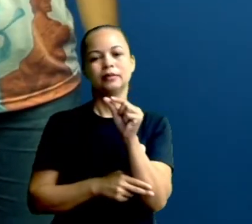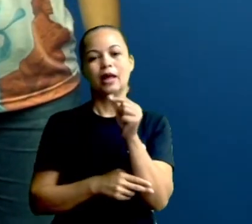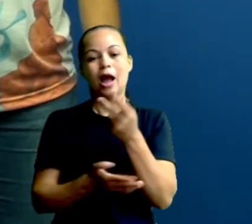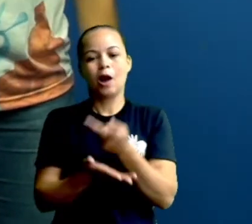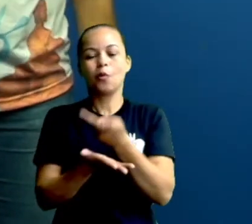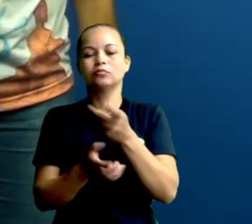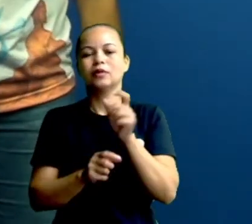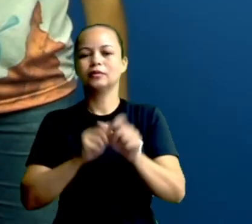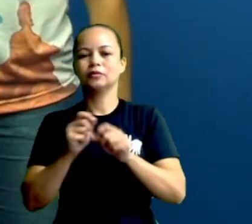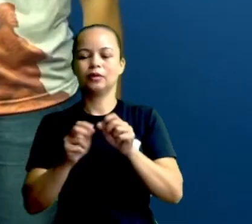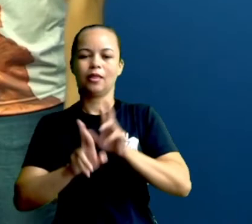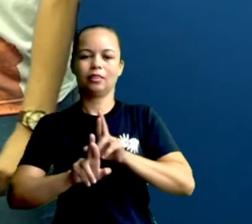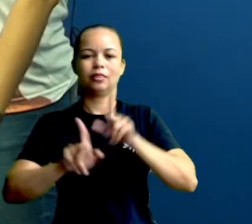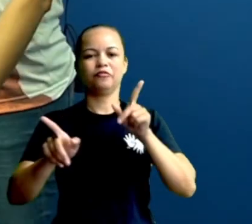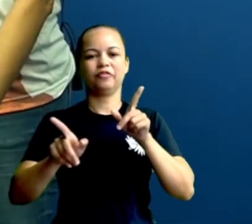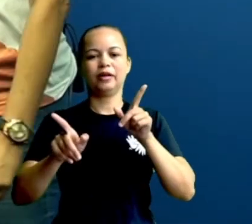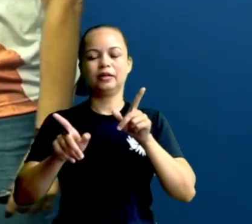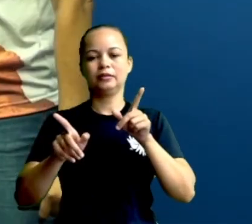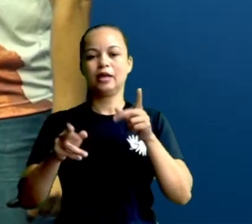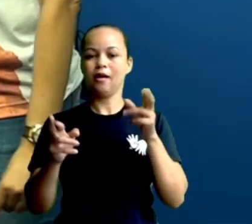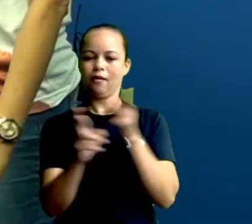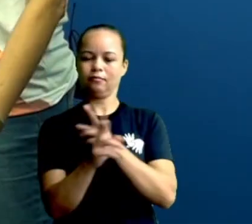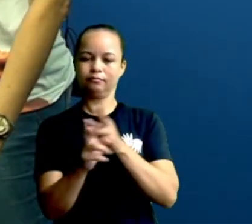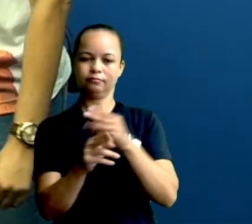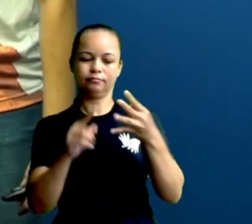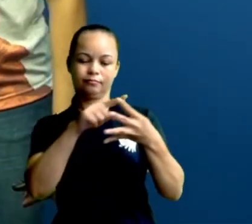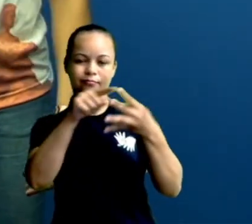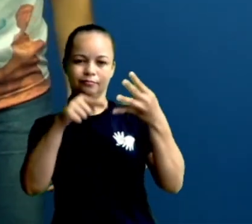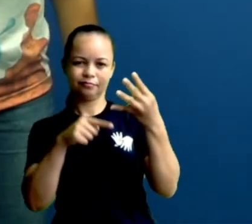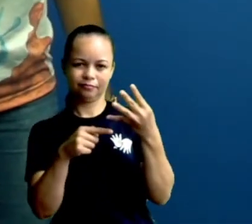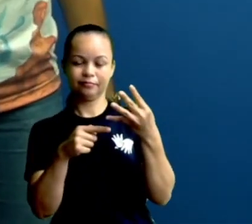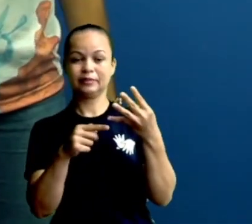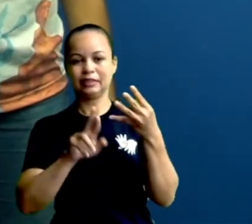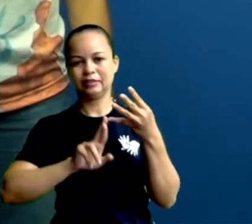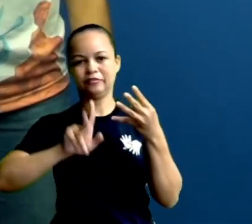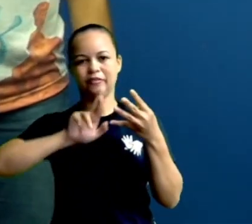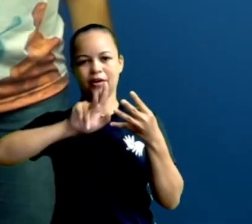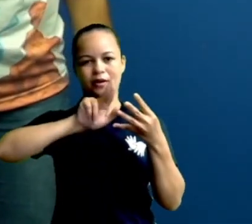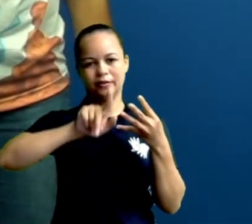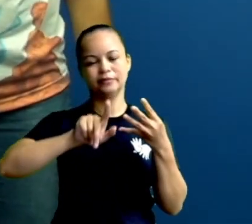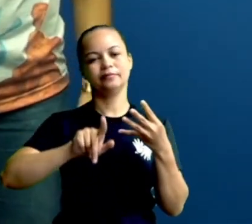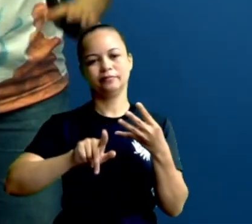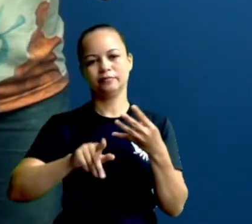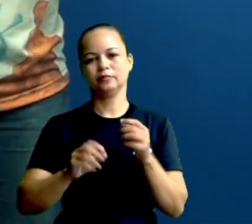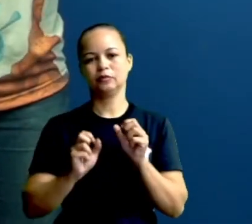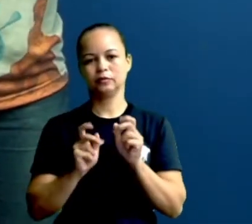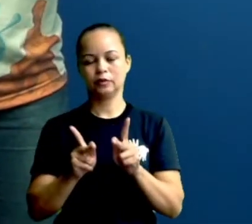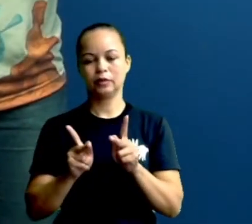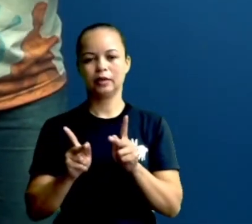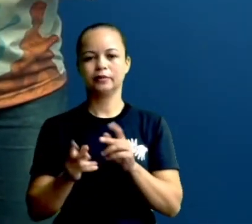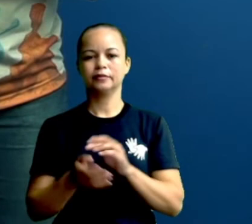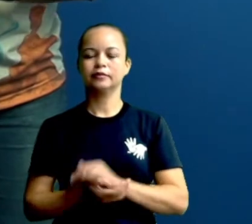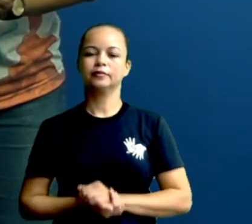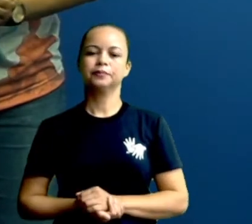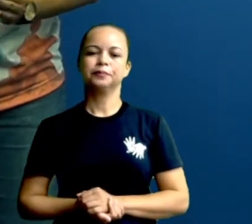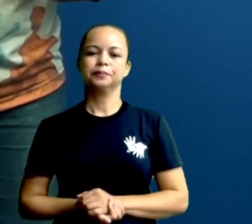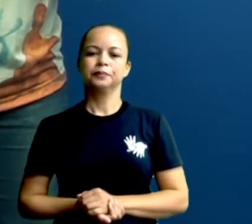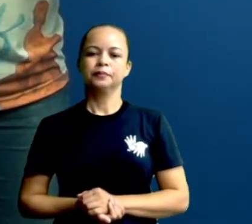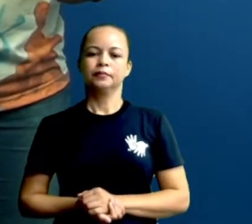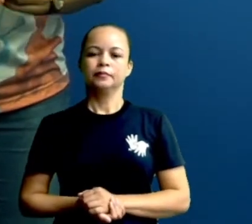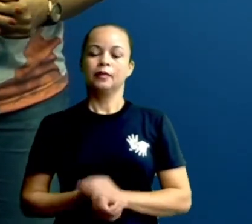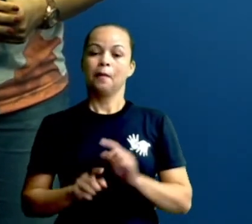a diferença em relação às 4 figuras nos seus lados, ok? Na medida dos seus